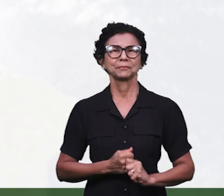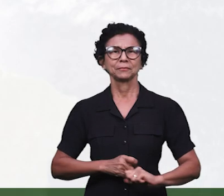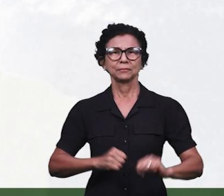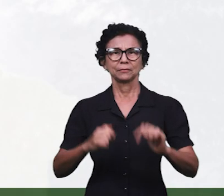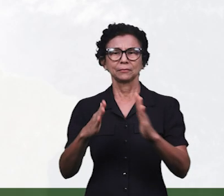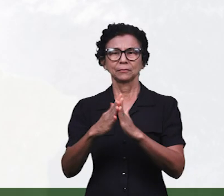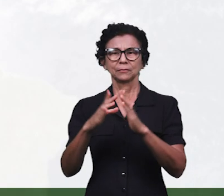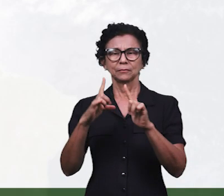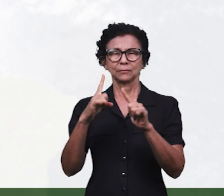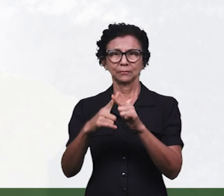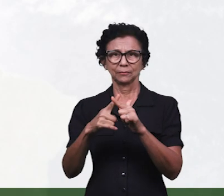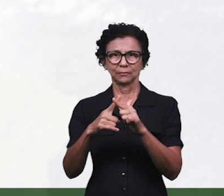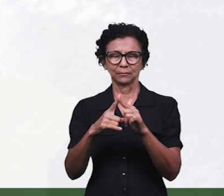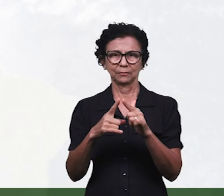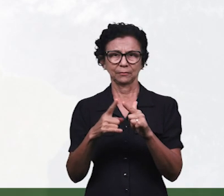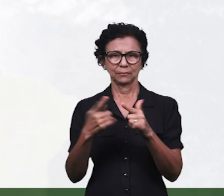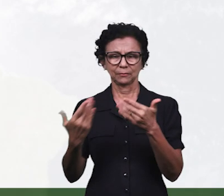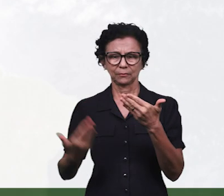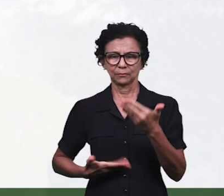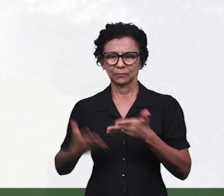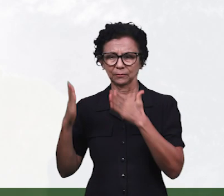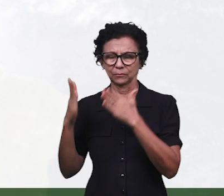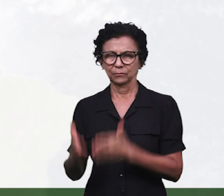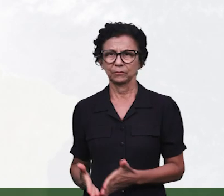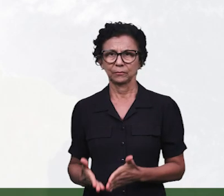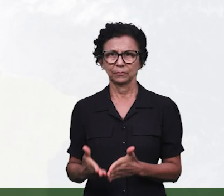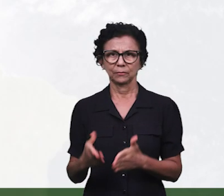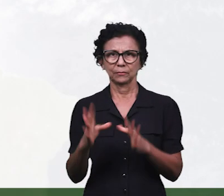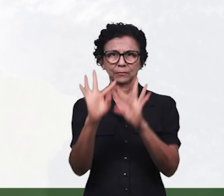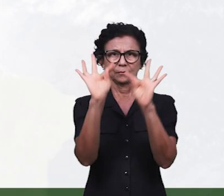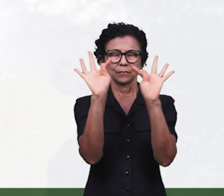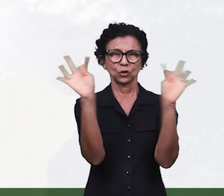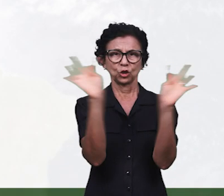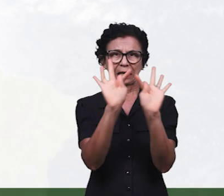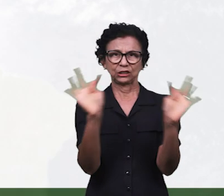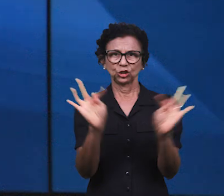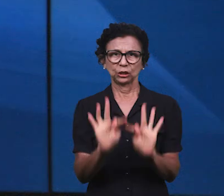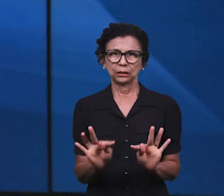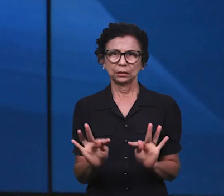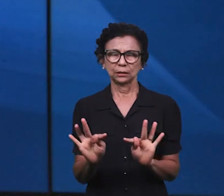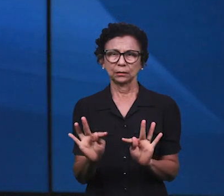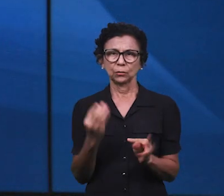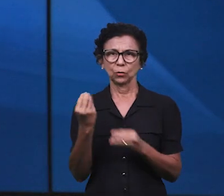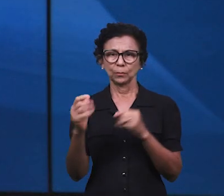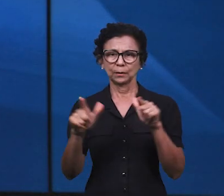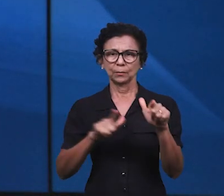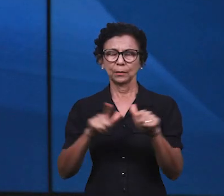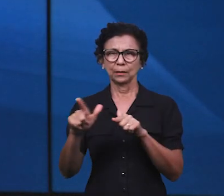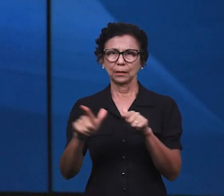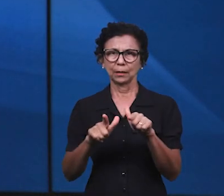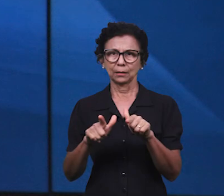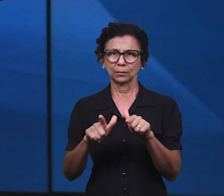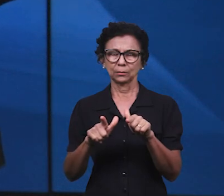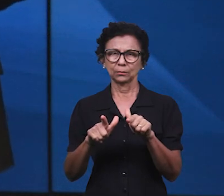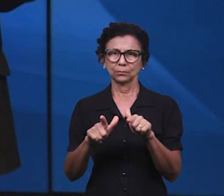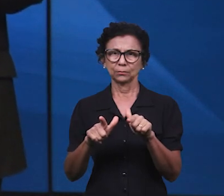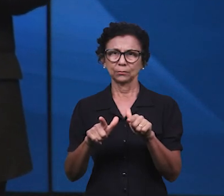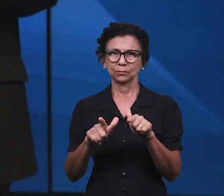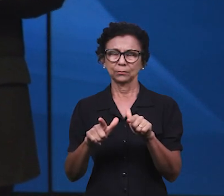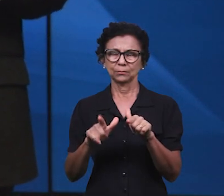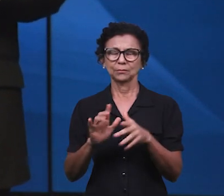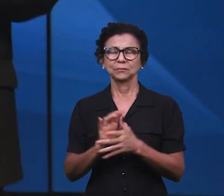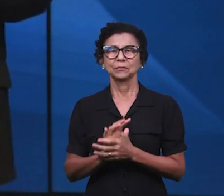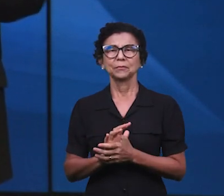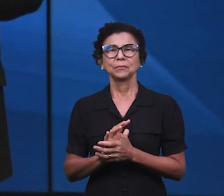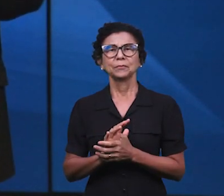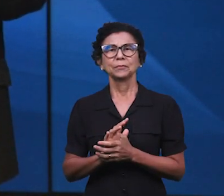igreja em Tiatira trabalharam para o Senhor. E esta resposta nós vamos ter agora de 4